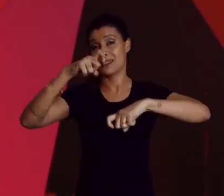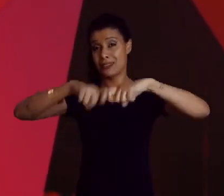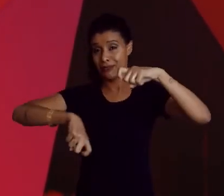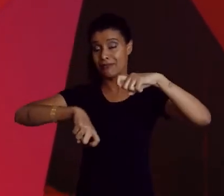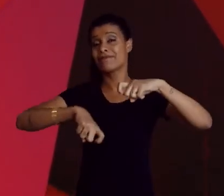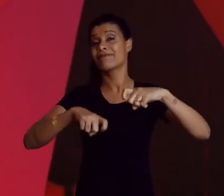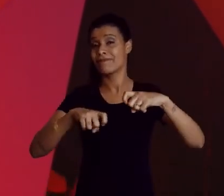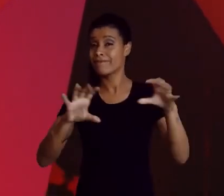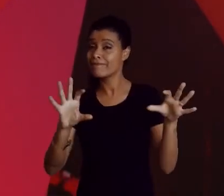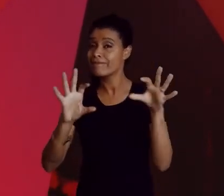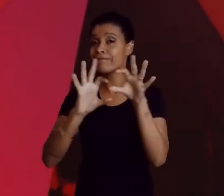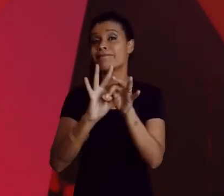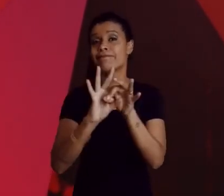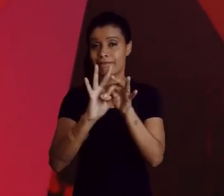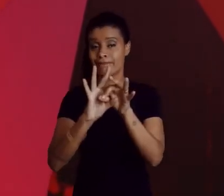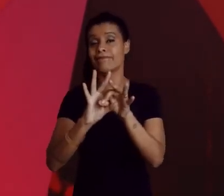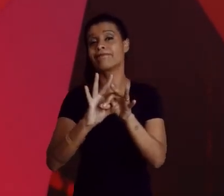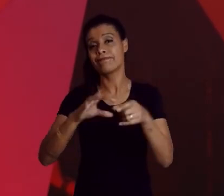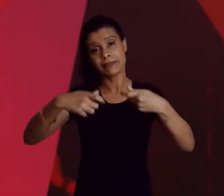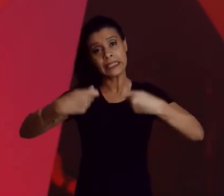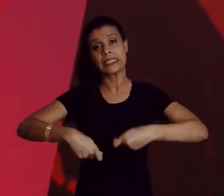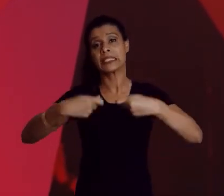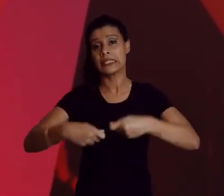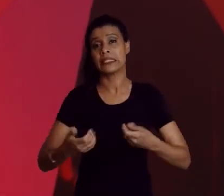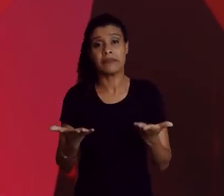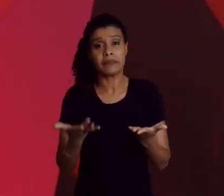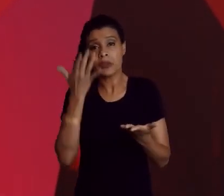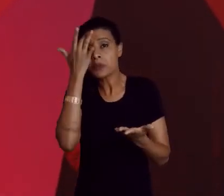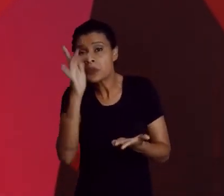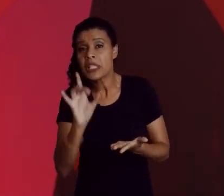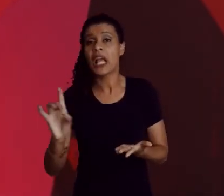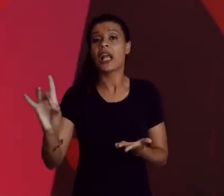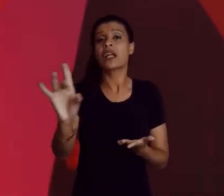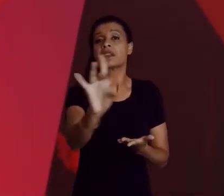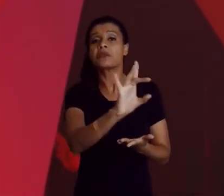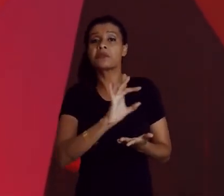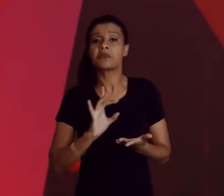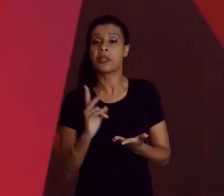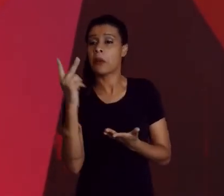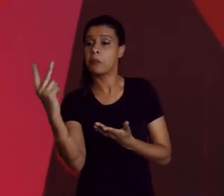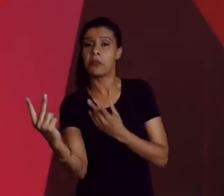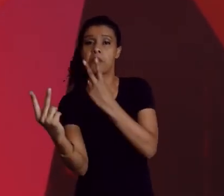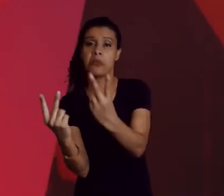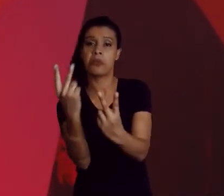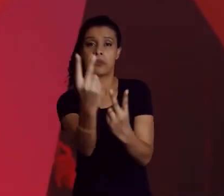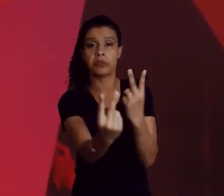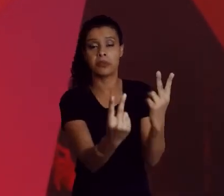Ajuste a vida sexual de vocês. Eu não sei o que vocês precisam. Cada casal tem a sua história.